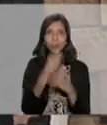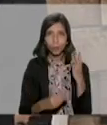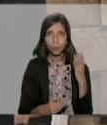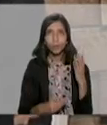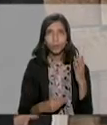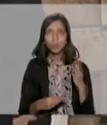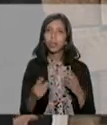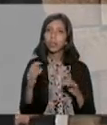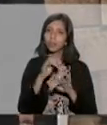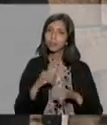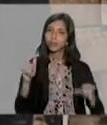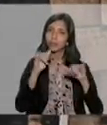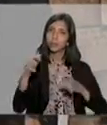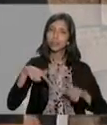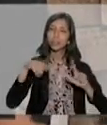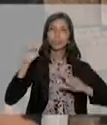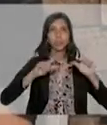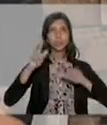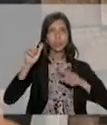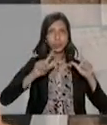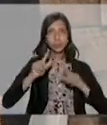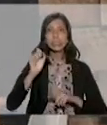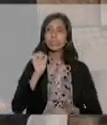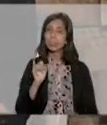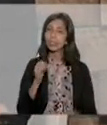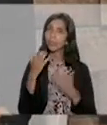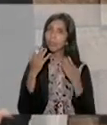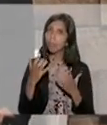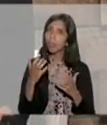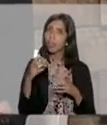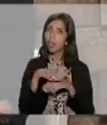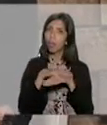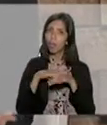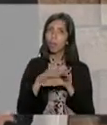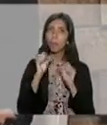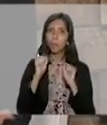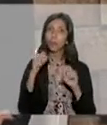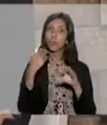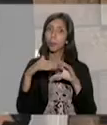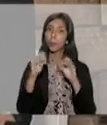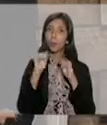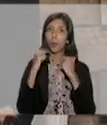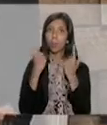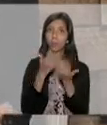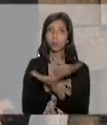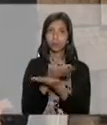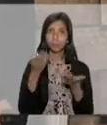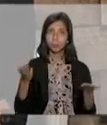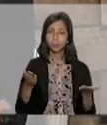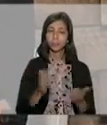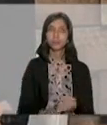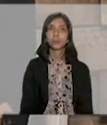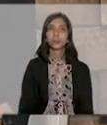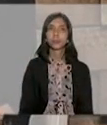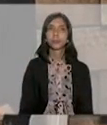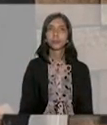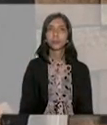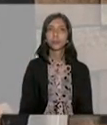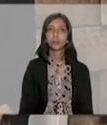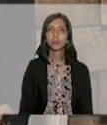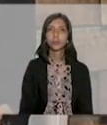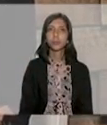colaborar localizando as crianças desaparecidas que a gente veicula aqui na nossa programação. E se você quiser falar conosco, o nosso e-mail é